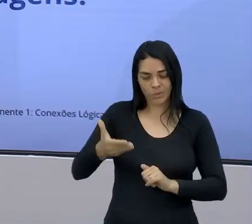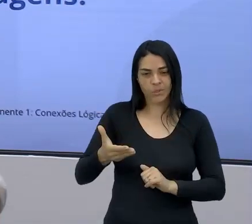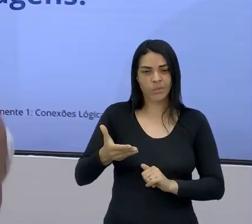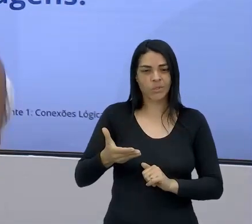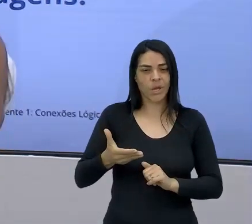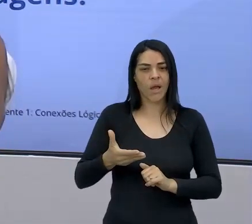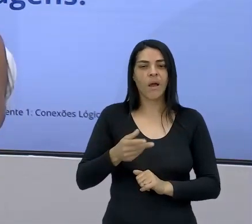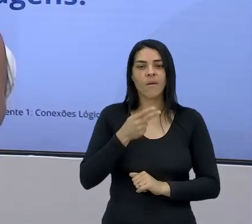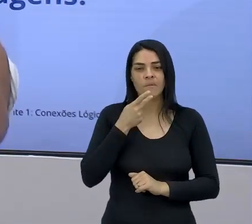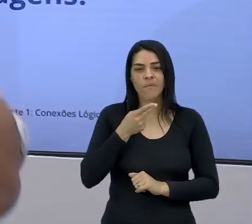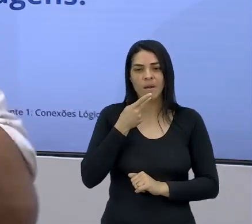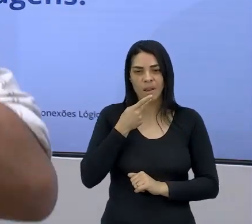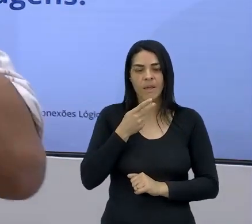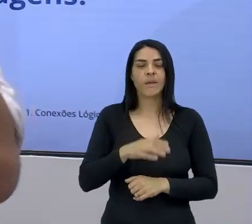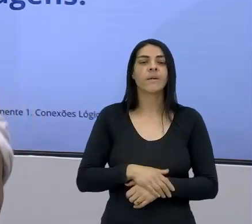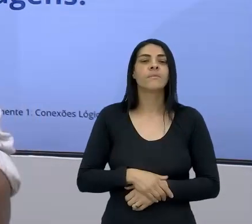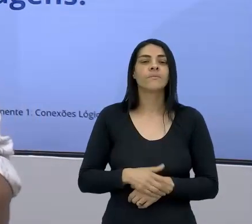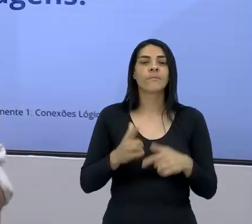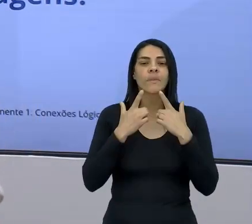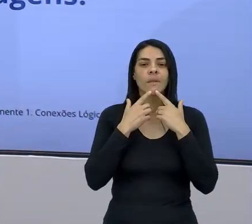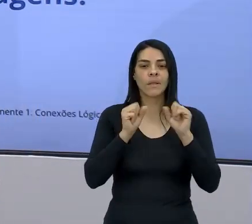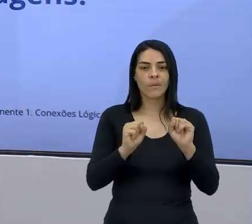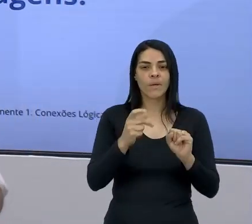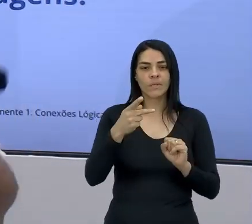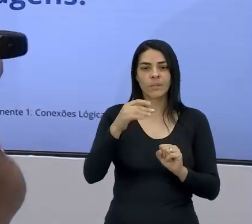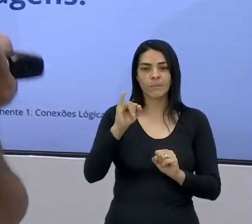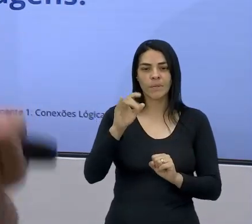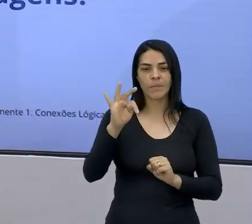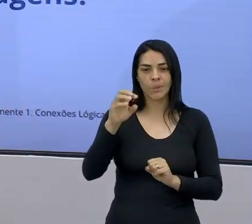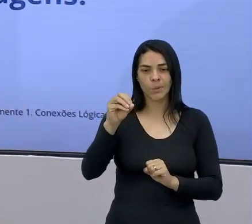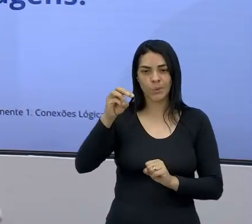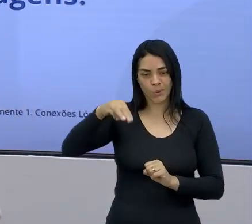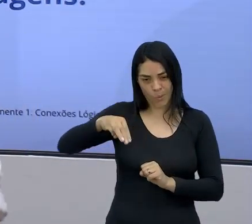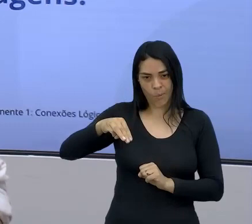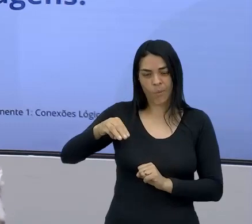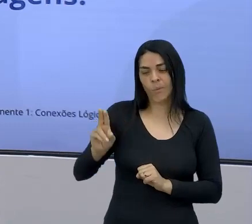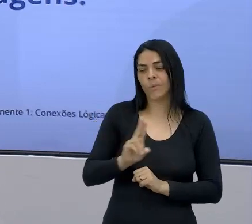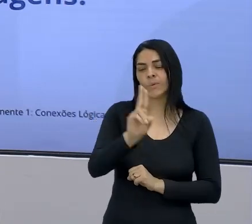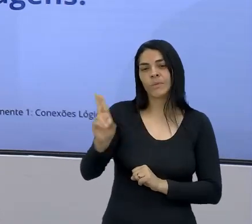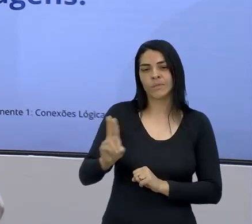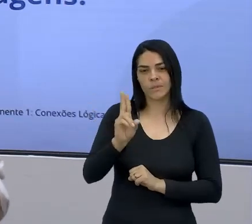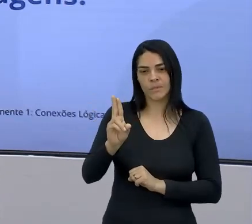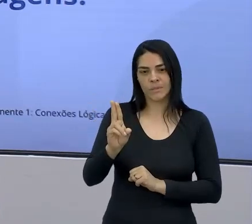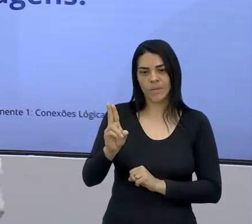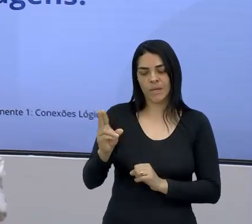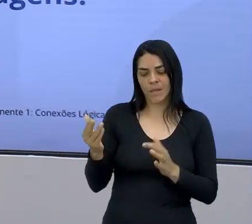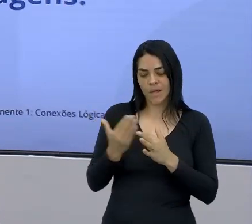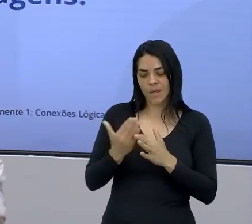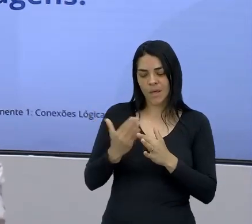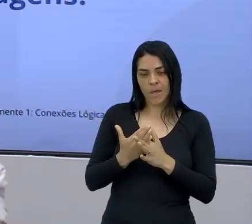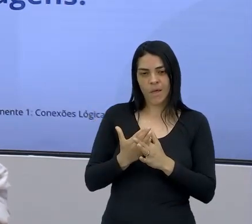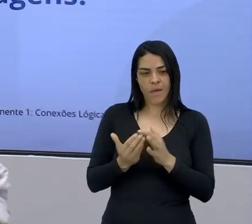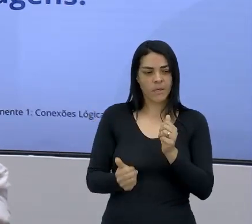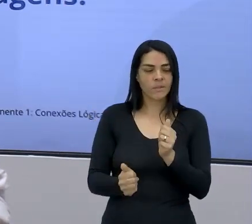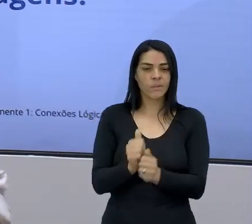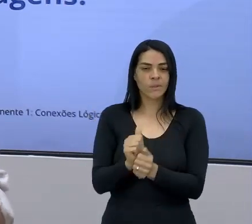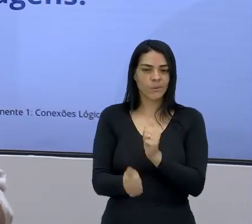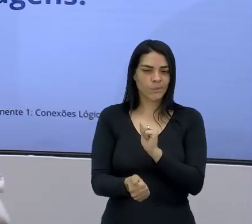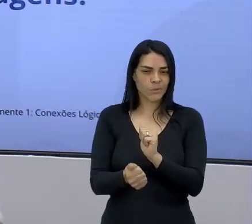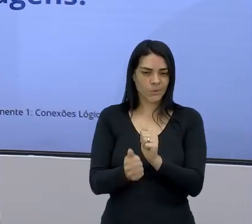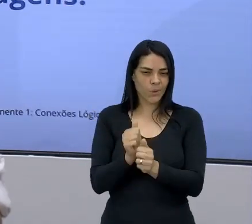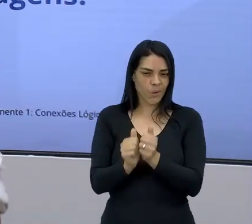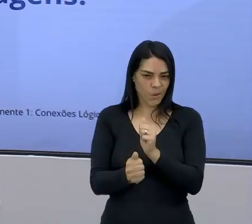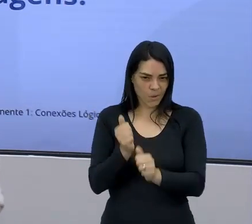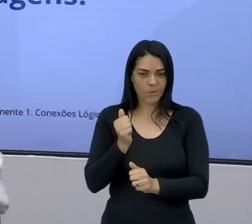sobre a linguagem Python, que é uma linguagem que é utilizada no meio dos jogos, então é interessante conhecer também a